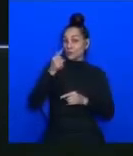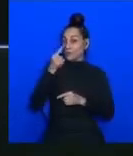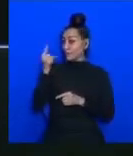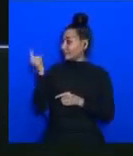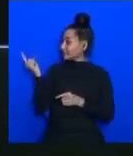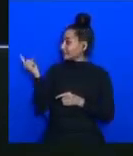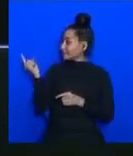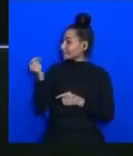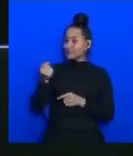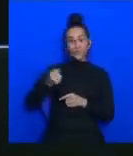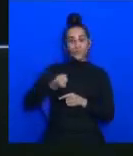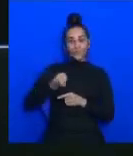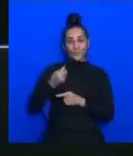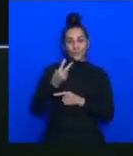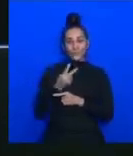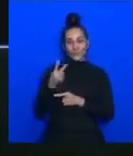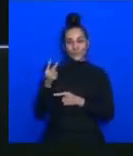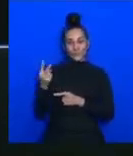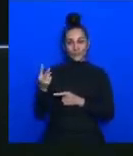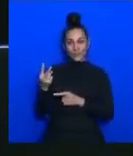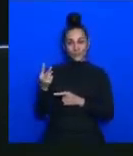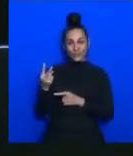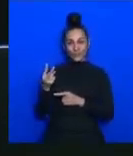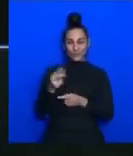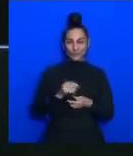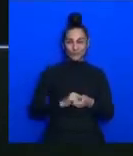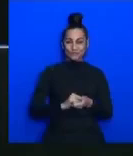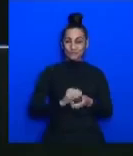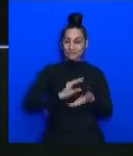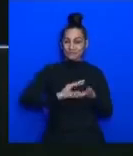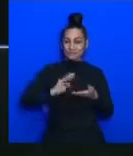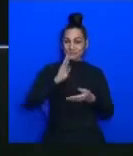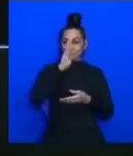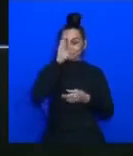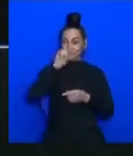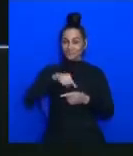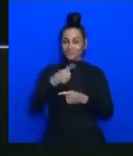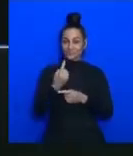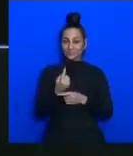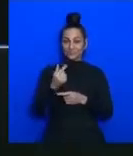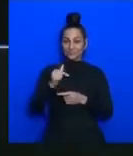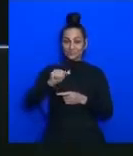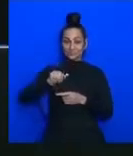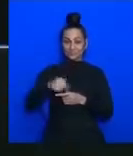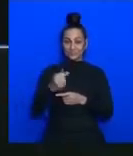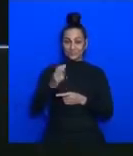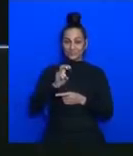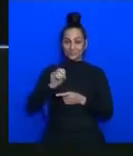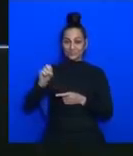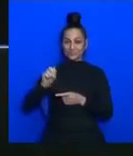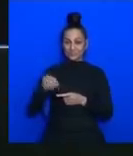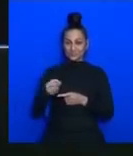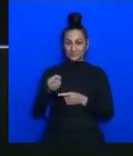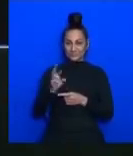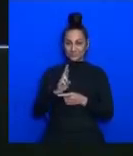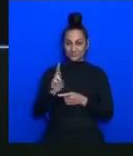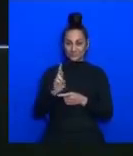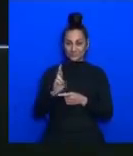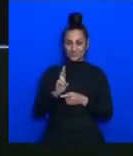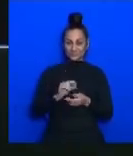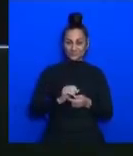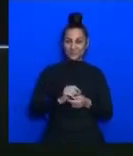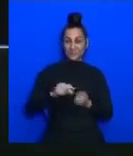Vem chegando, bola 22. Número 22, prêmio estimado, 17 milhões e 500 mil